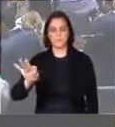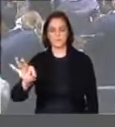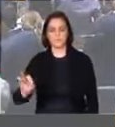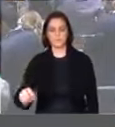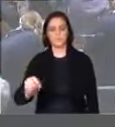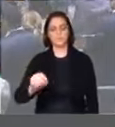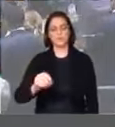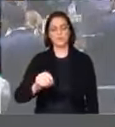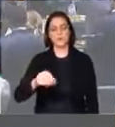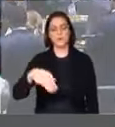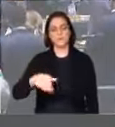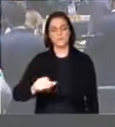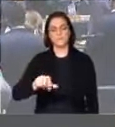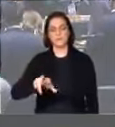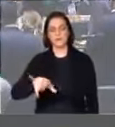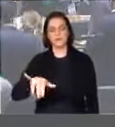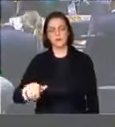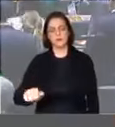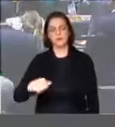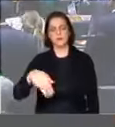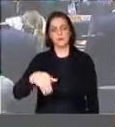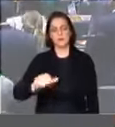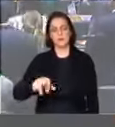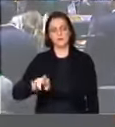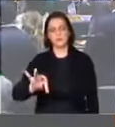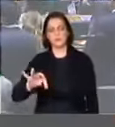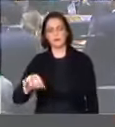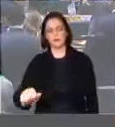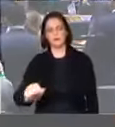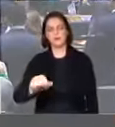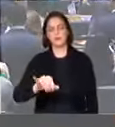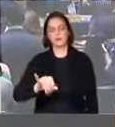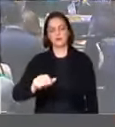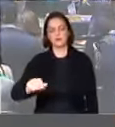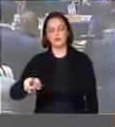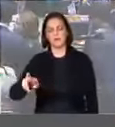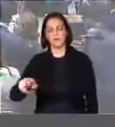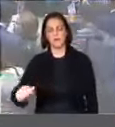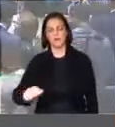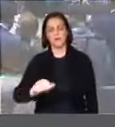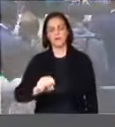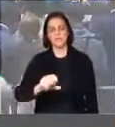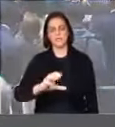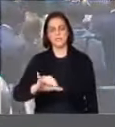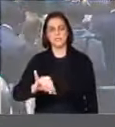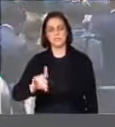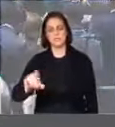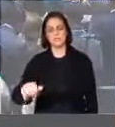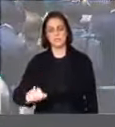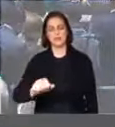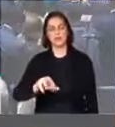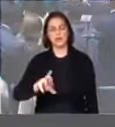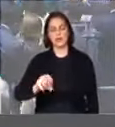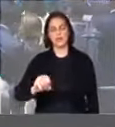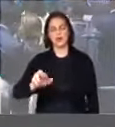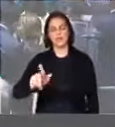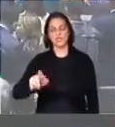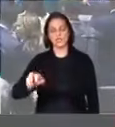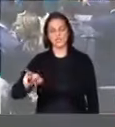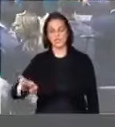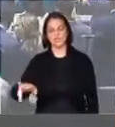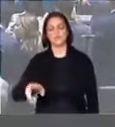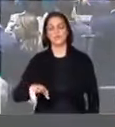Maria Berenice Dias, Marta Suplicy, Yara Bernardes, Cida Diogo, Roger